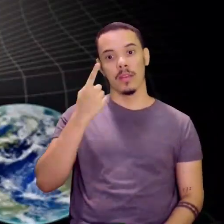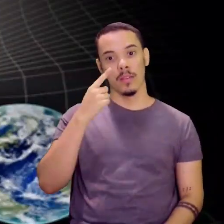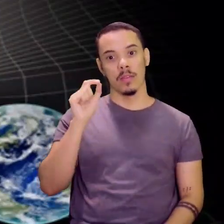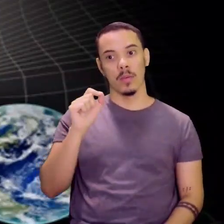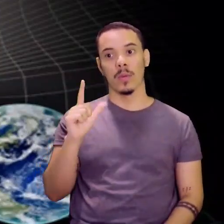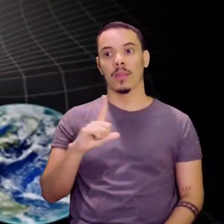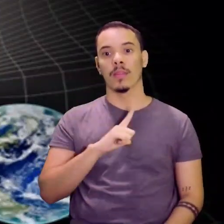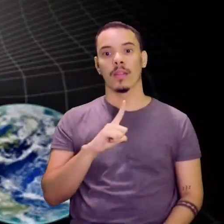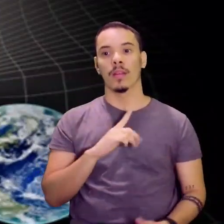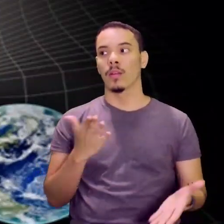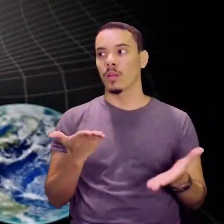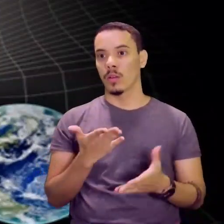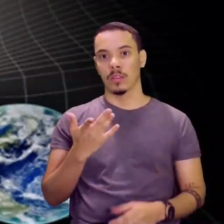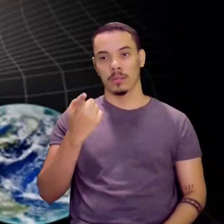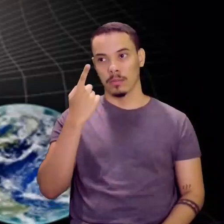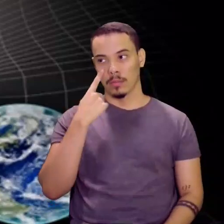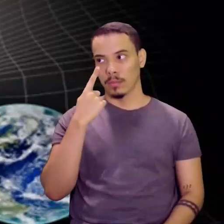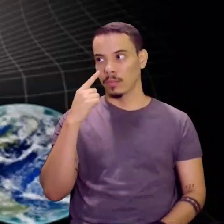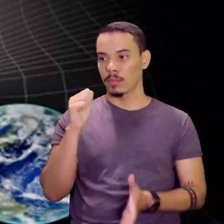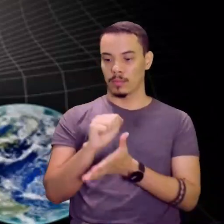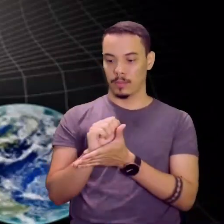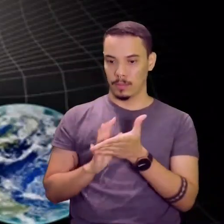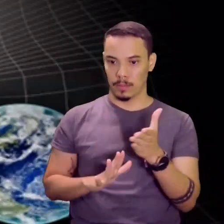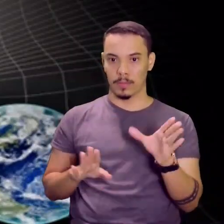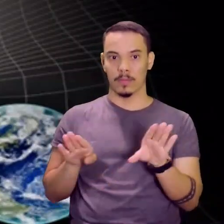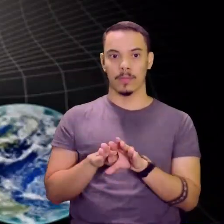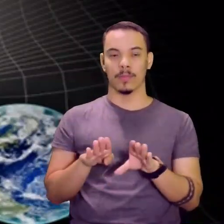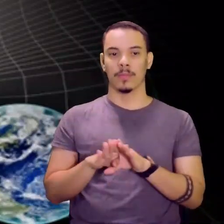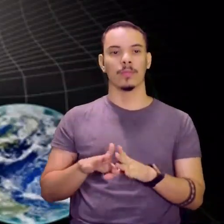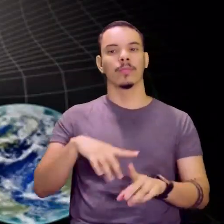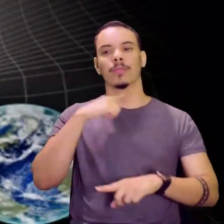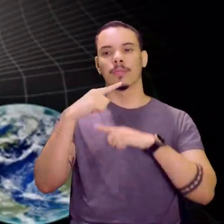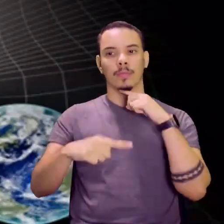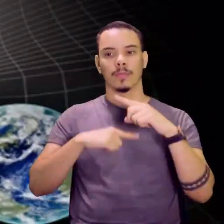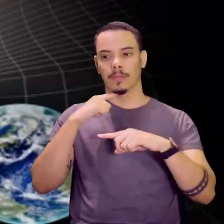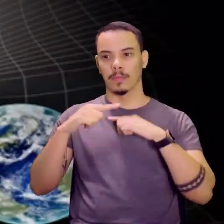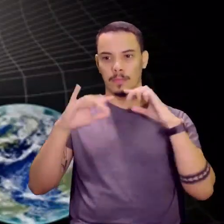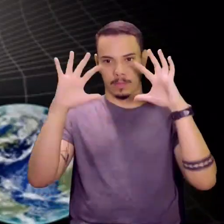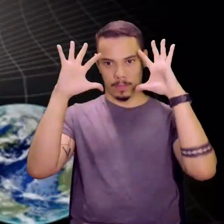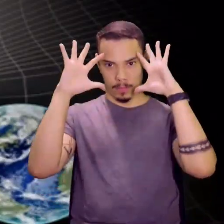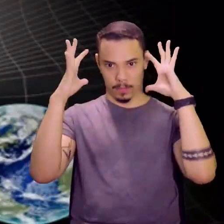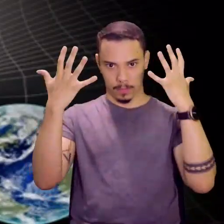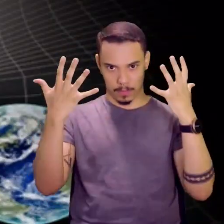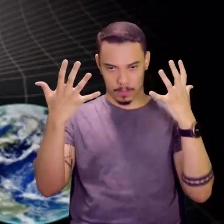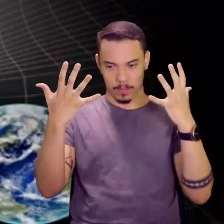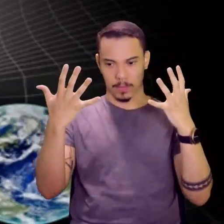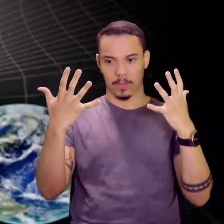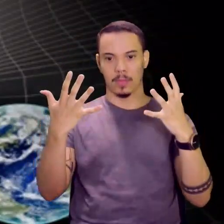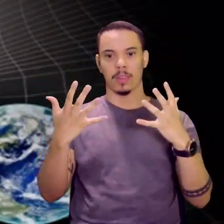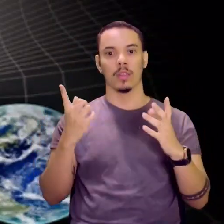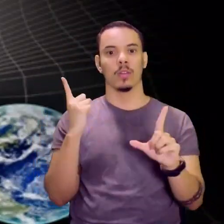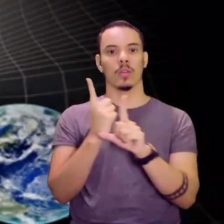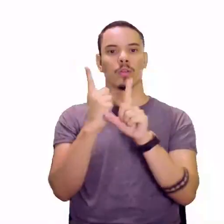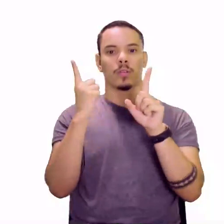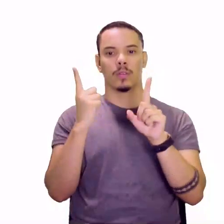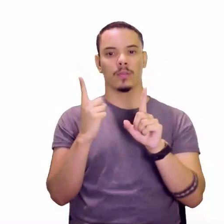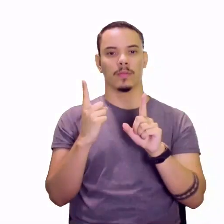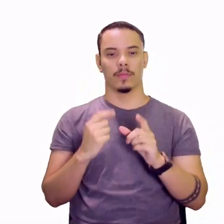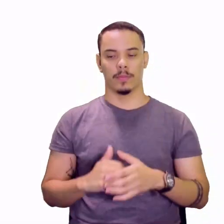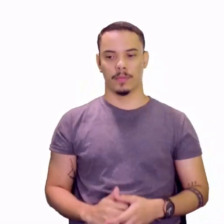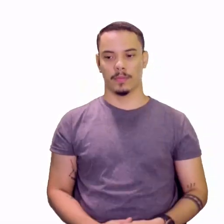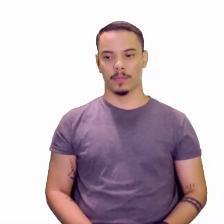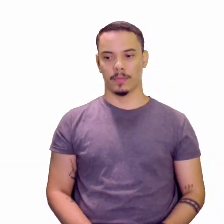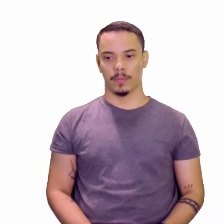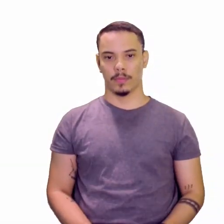temos para hoje? Vamos ver nossas atividades e tirar as dúvidas que eles possam Exatamente. ter encontrado aí. Vamos ver, olha